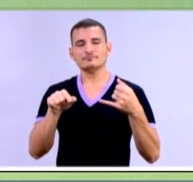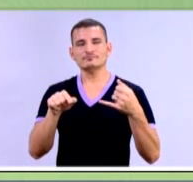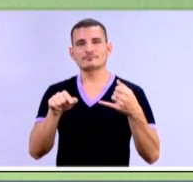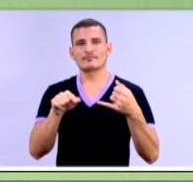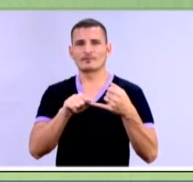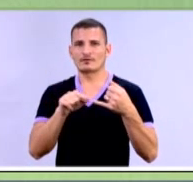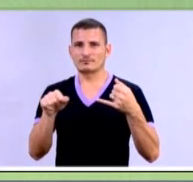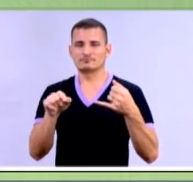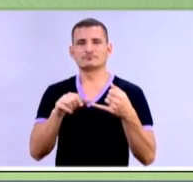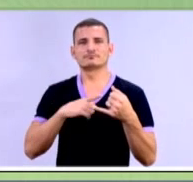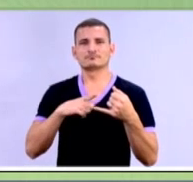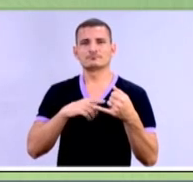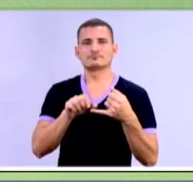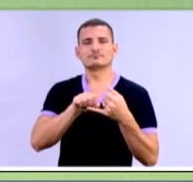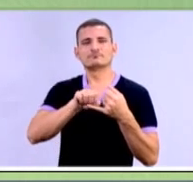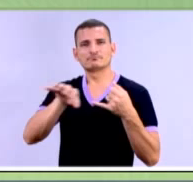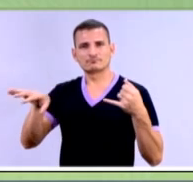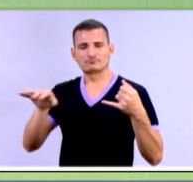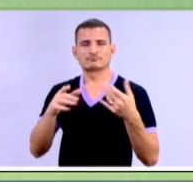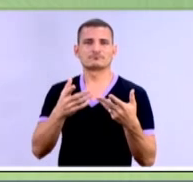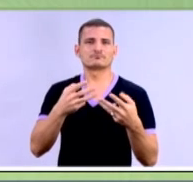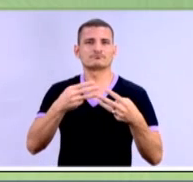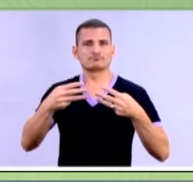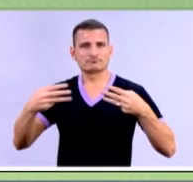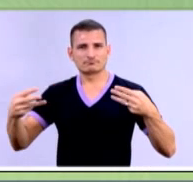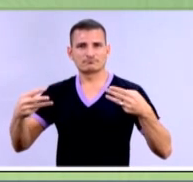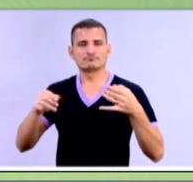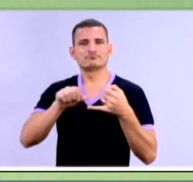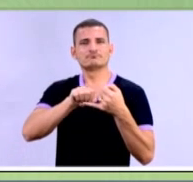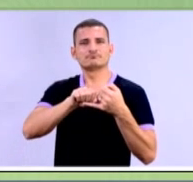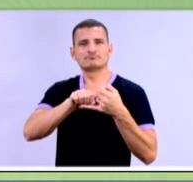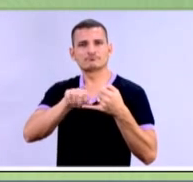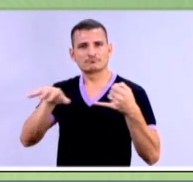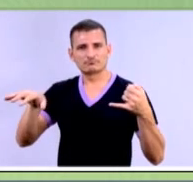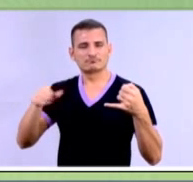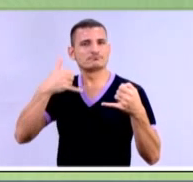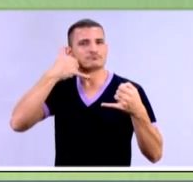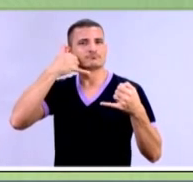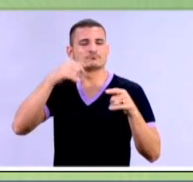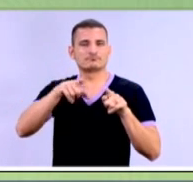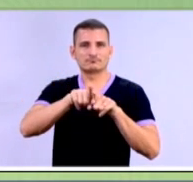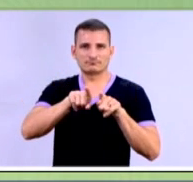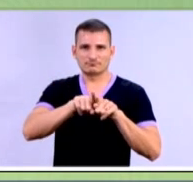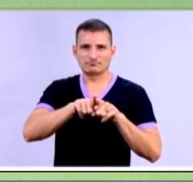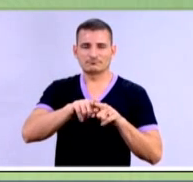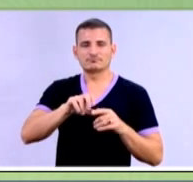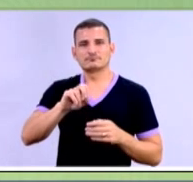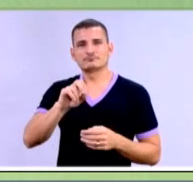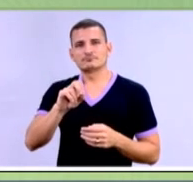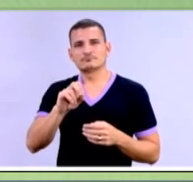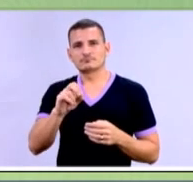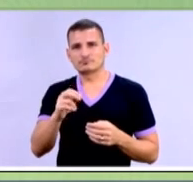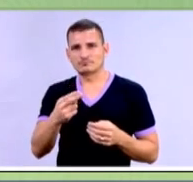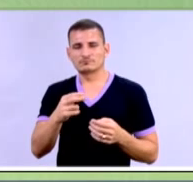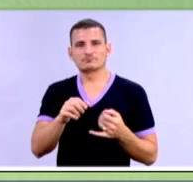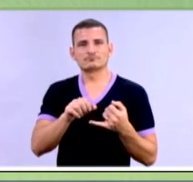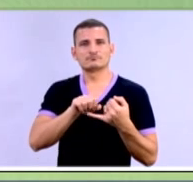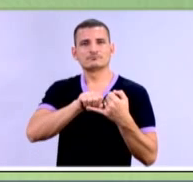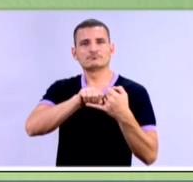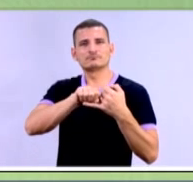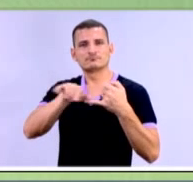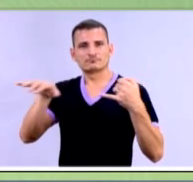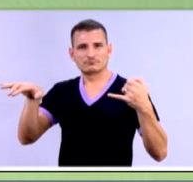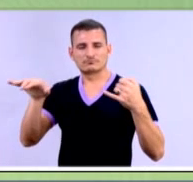trafegar sinalização de rede e também telefonia, ou então, ainda mais, sinalizar uma